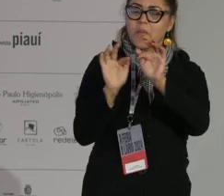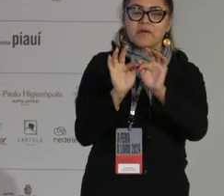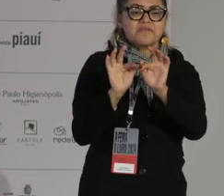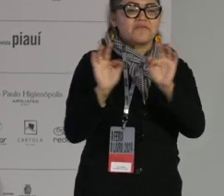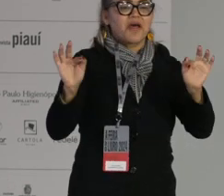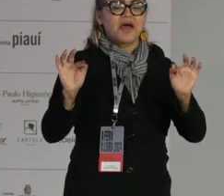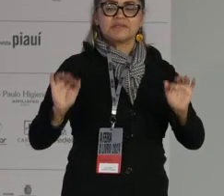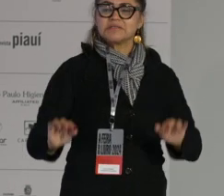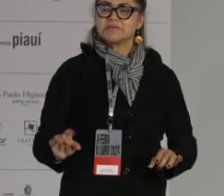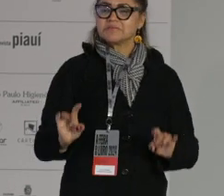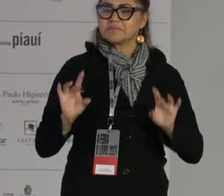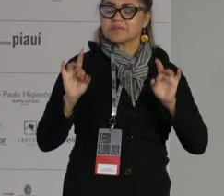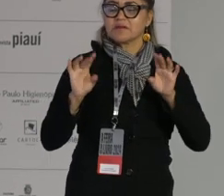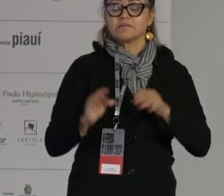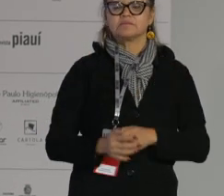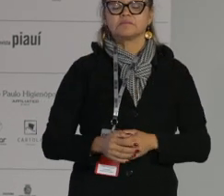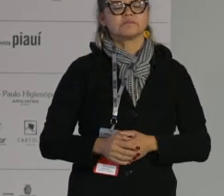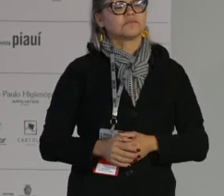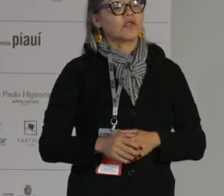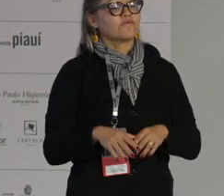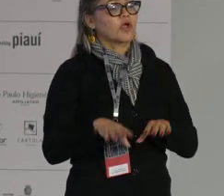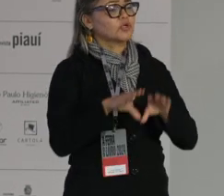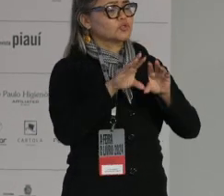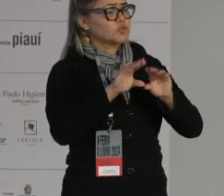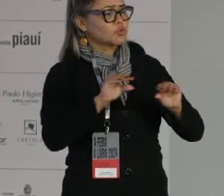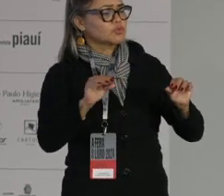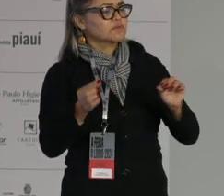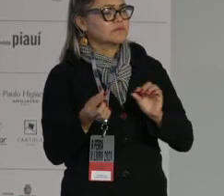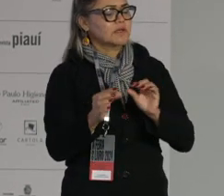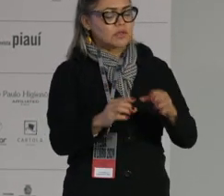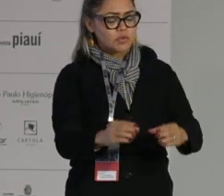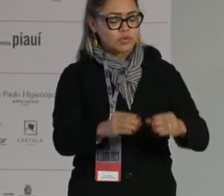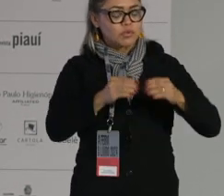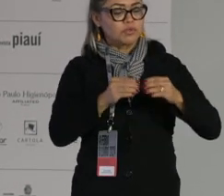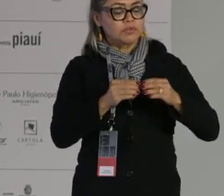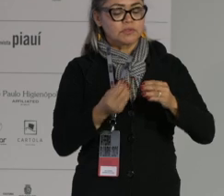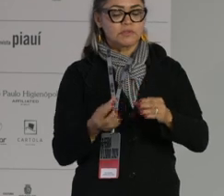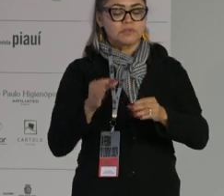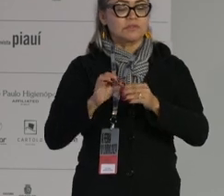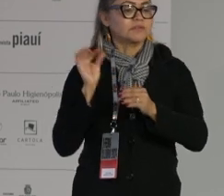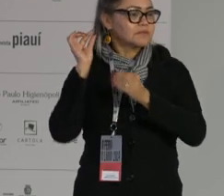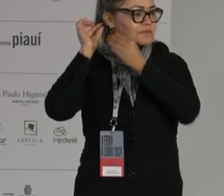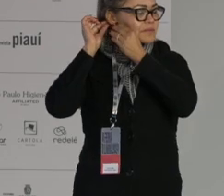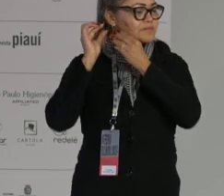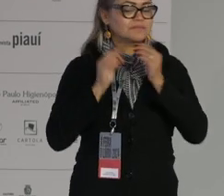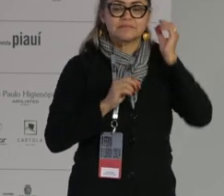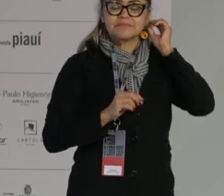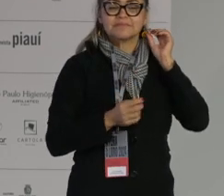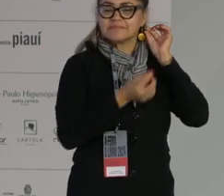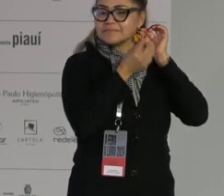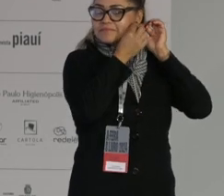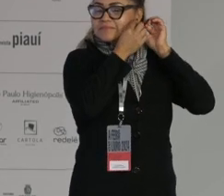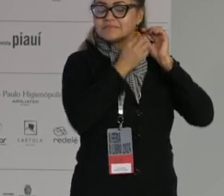ouro. Vieram no estojo de veludo com as duas tarraxas e o certificado de garantia da